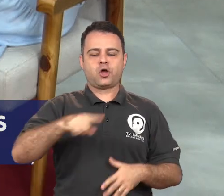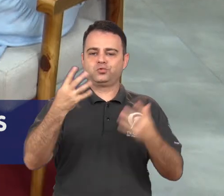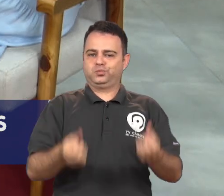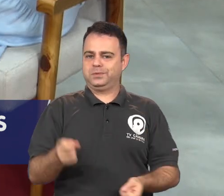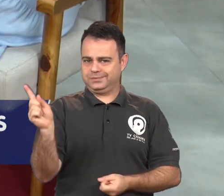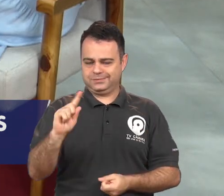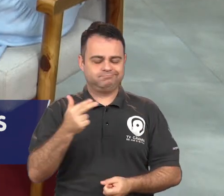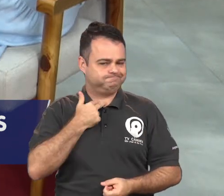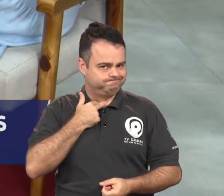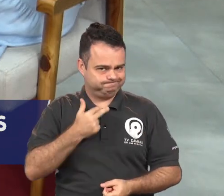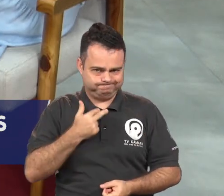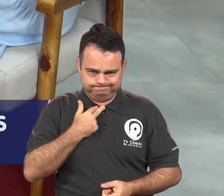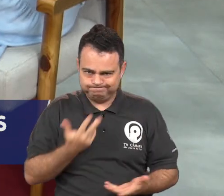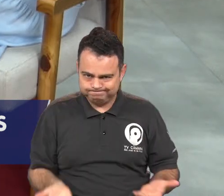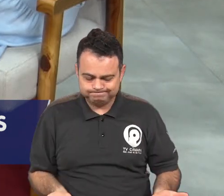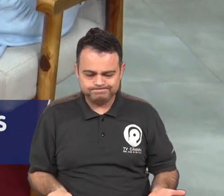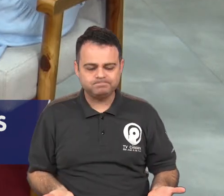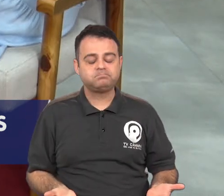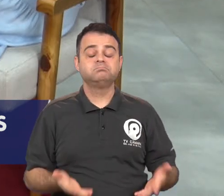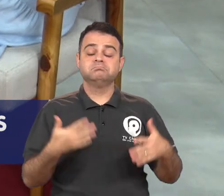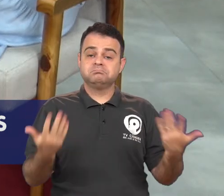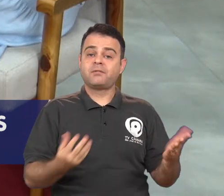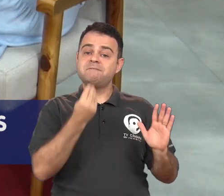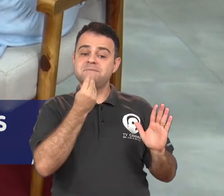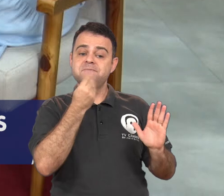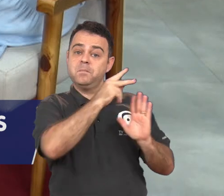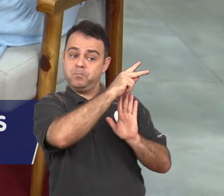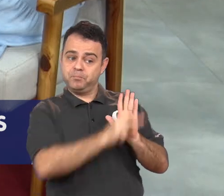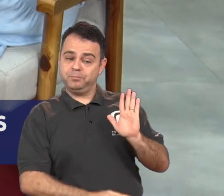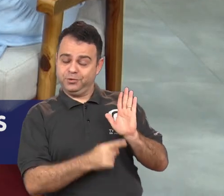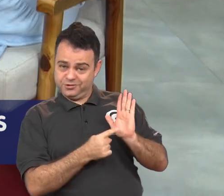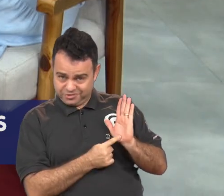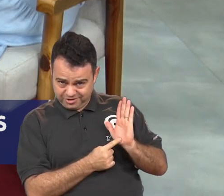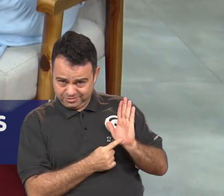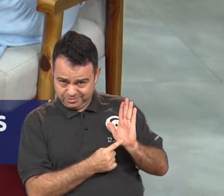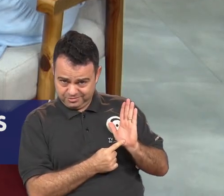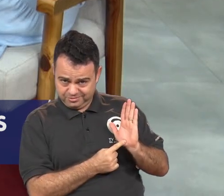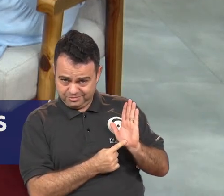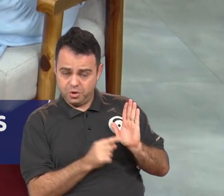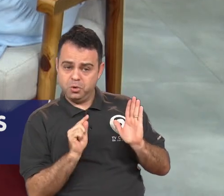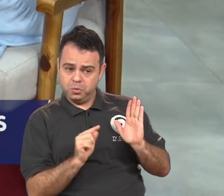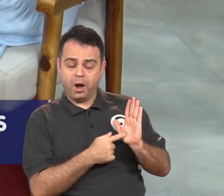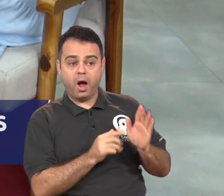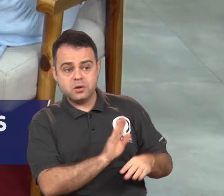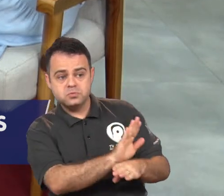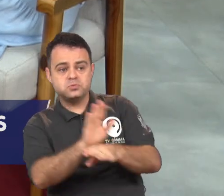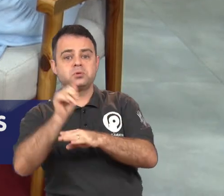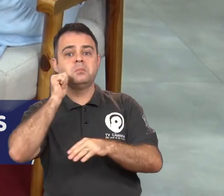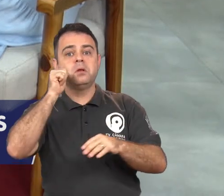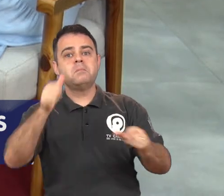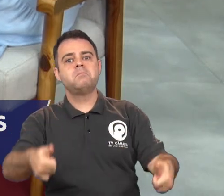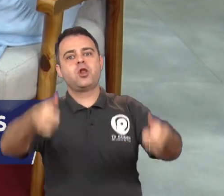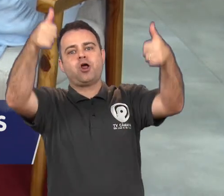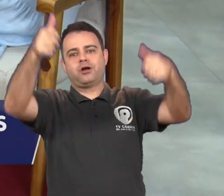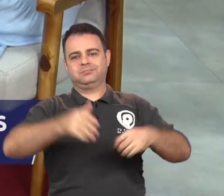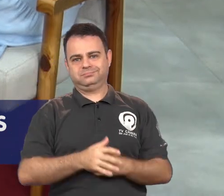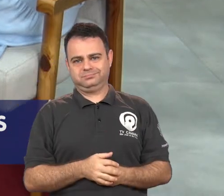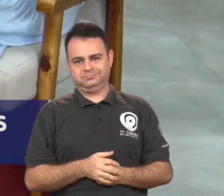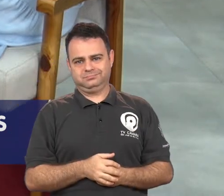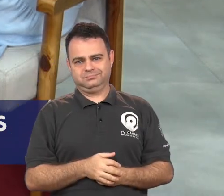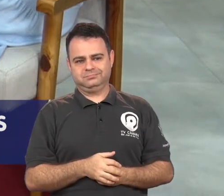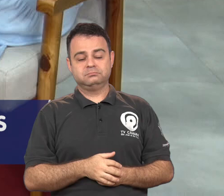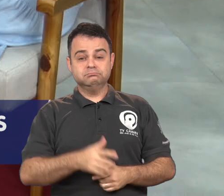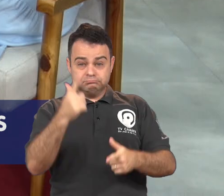aceitável. Okay. Então, hoje, esse projeto ele vem justamente para buscar melhorar. A gente sabe